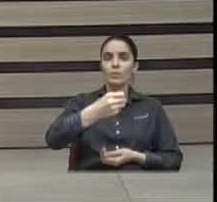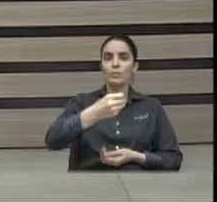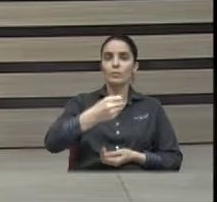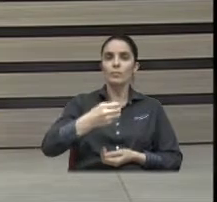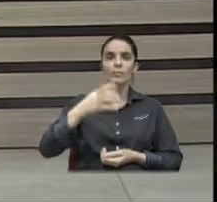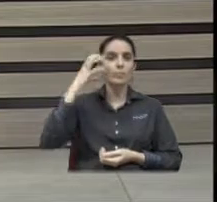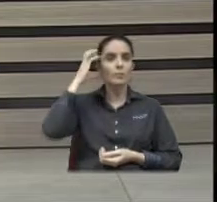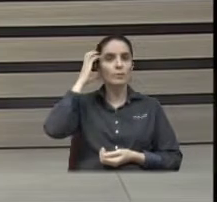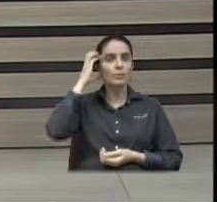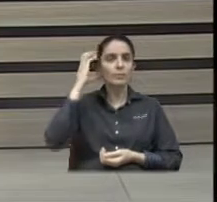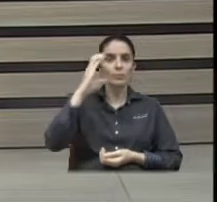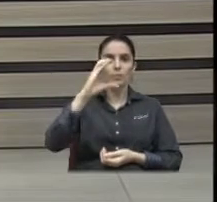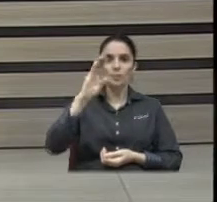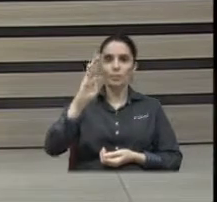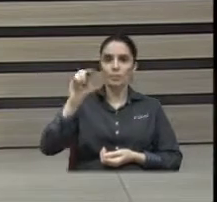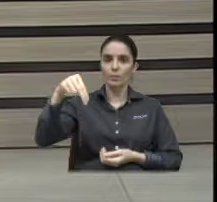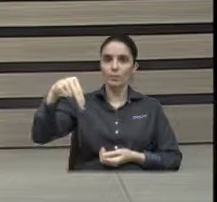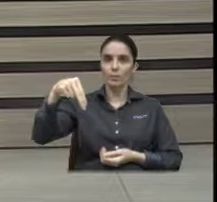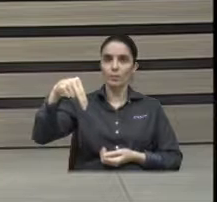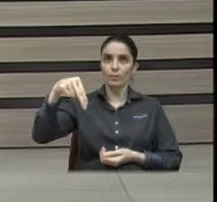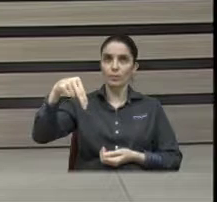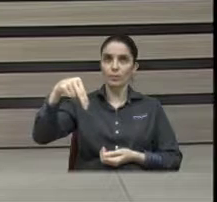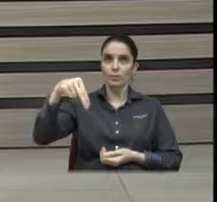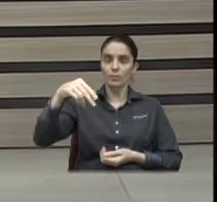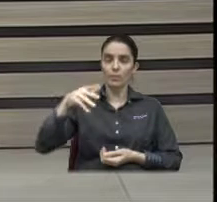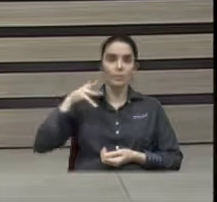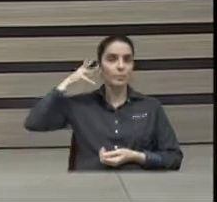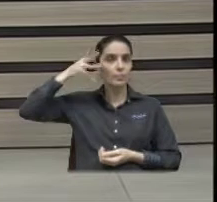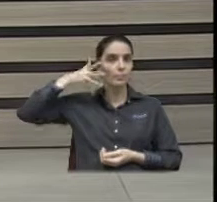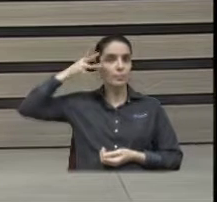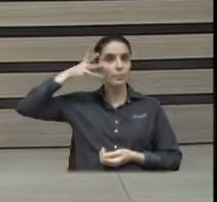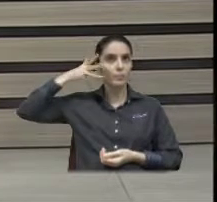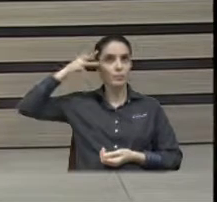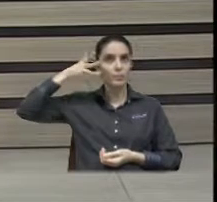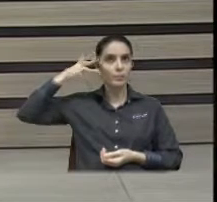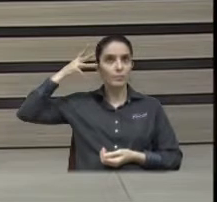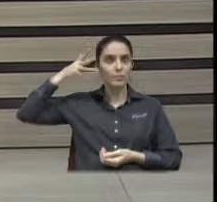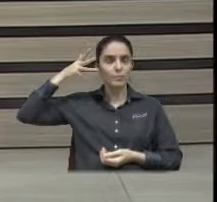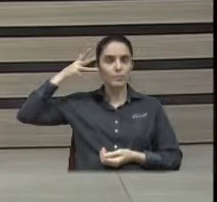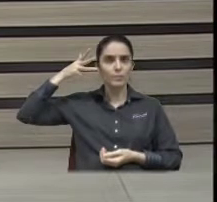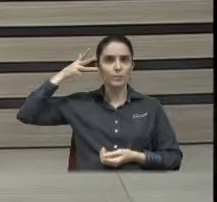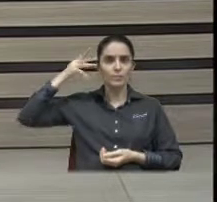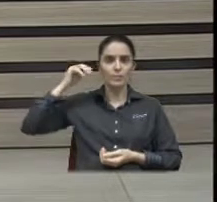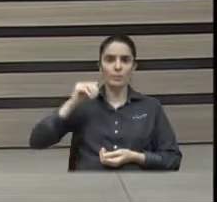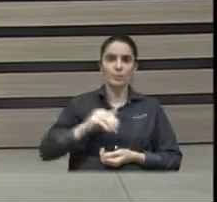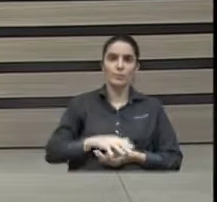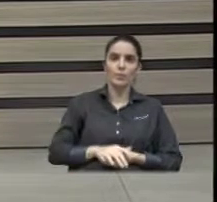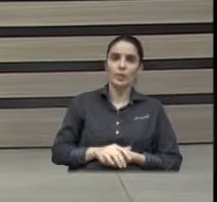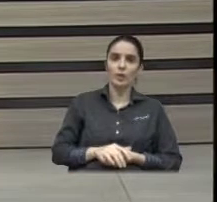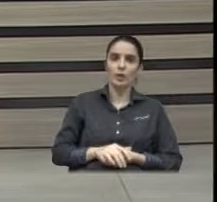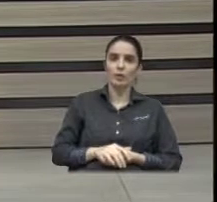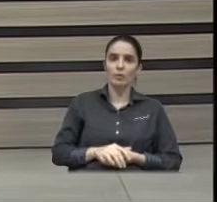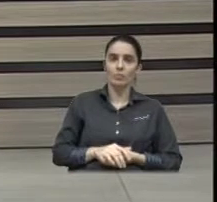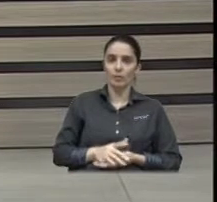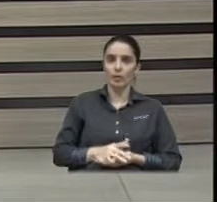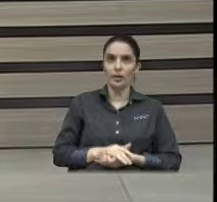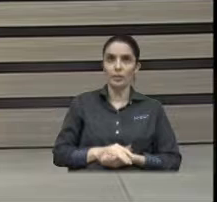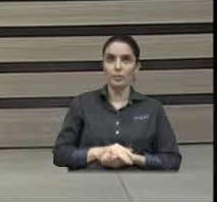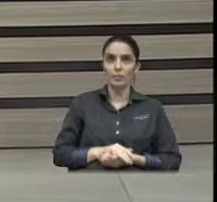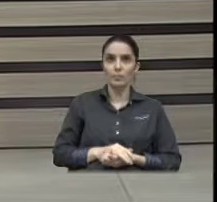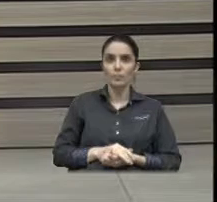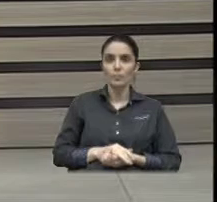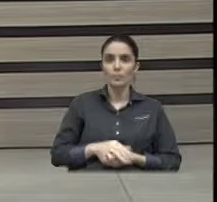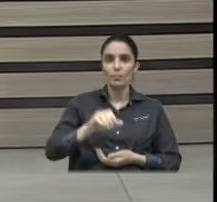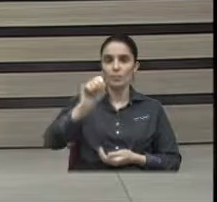rádio CBN, palestrante idealizador da plataforma digital Adote um Vereador, e o